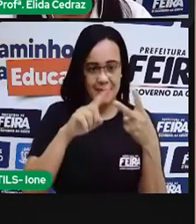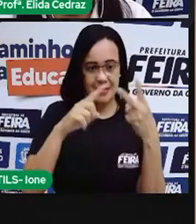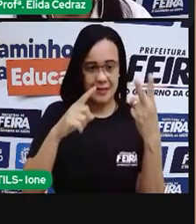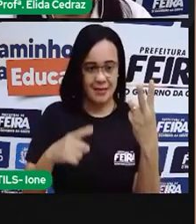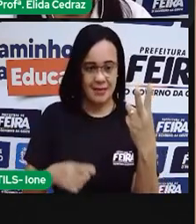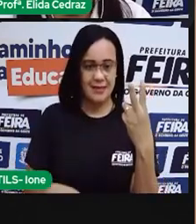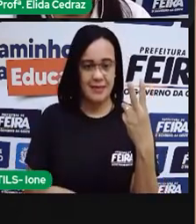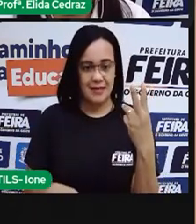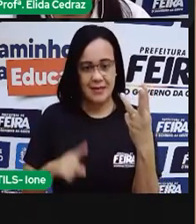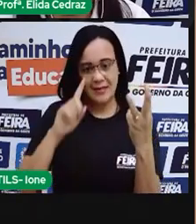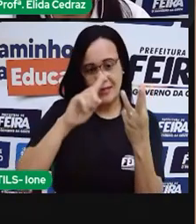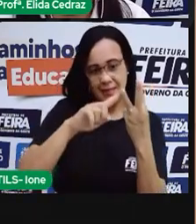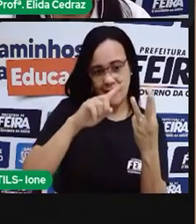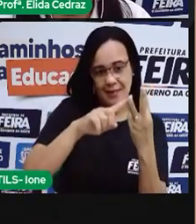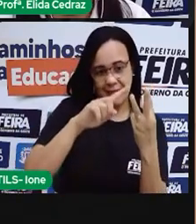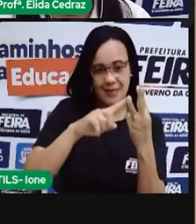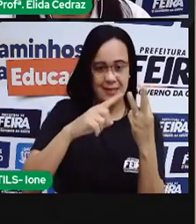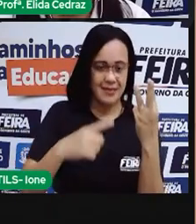duas,